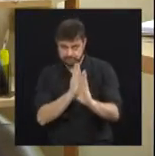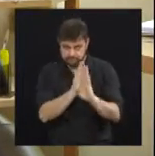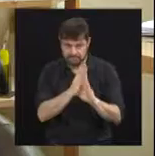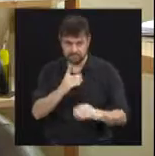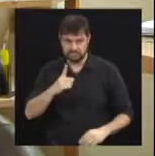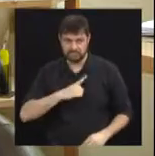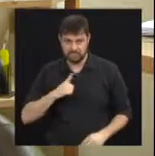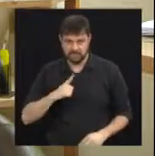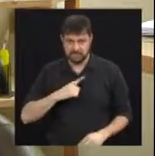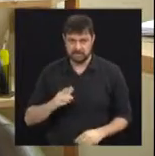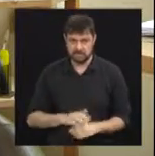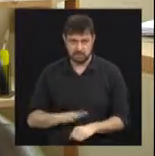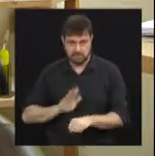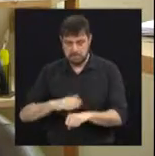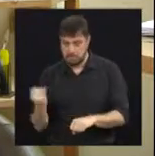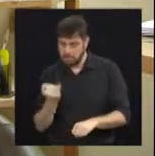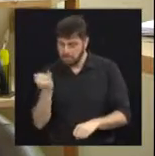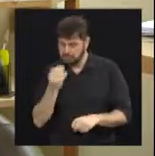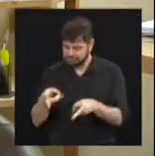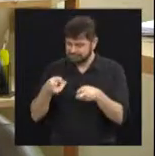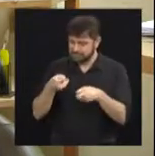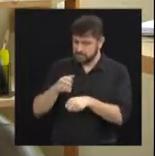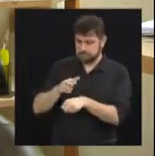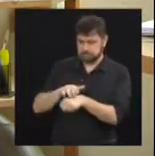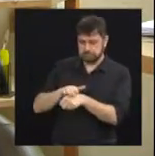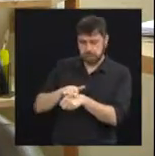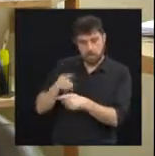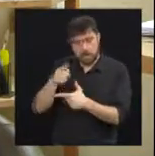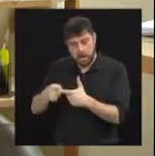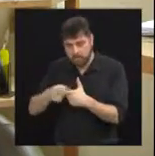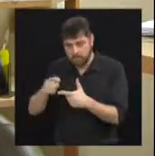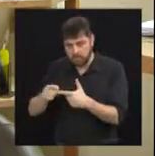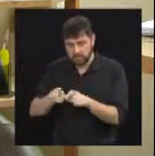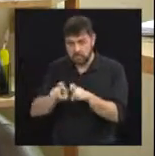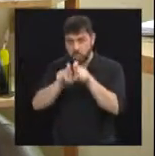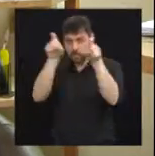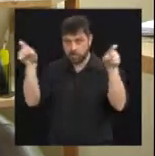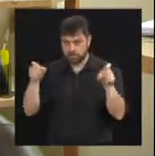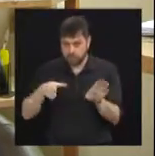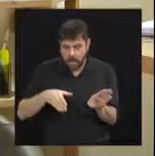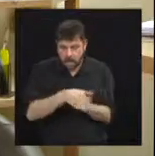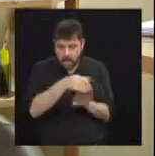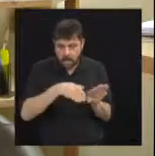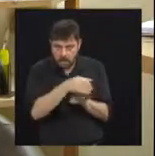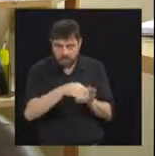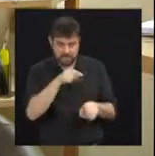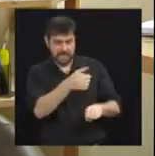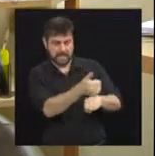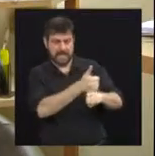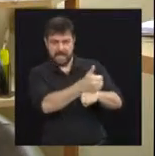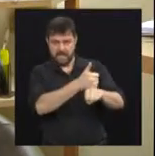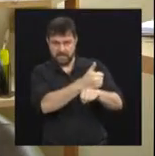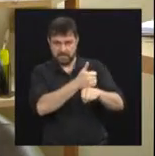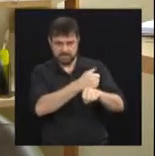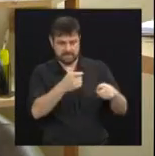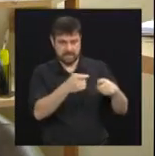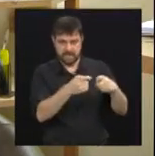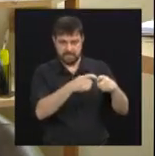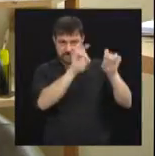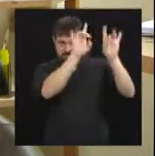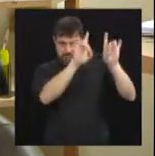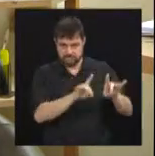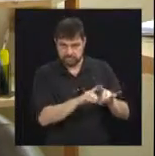alguma questão mais importante é detectada, o encaminhamento ao profissional especialista em reprodução humana é essencial para que esse